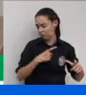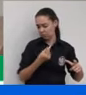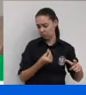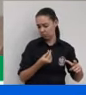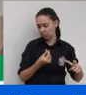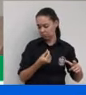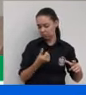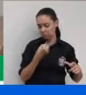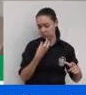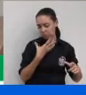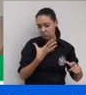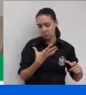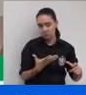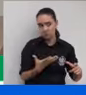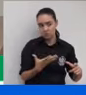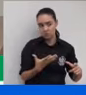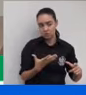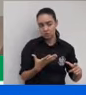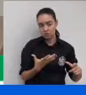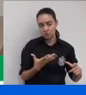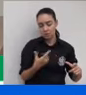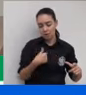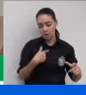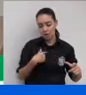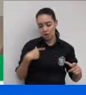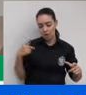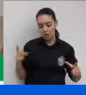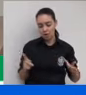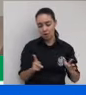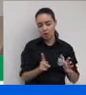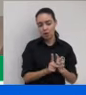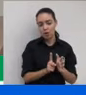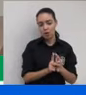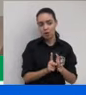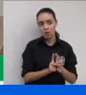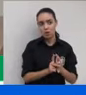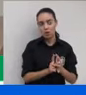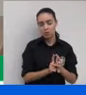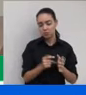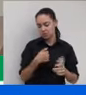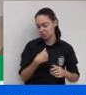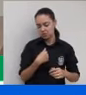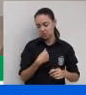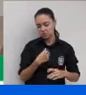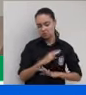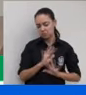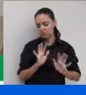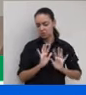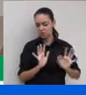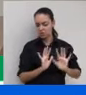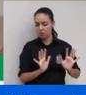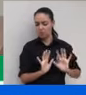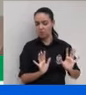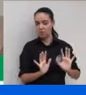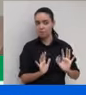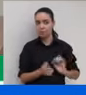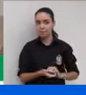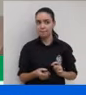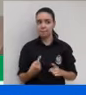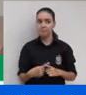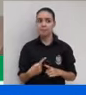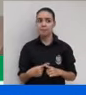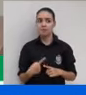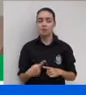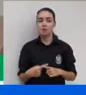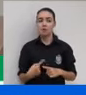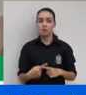Generoso para me filiar para ser candidato a prefeito também não fui por qu